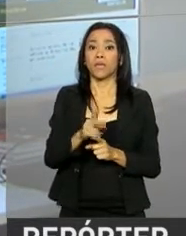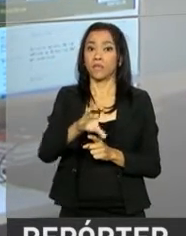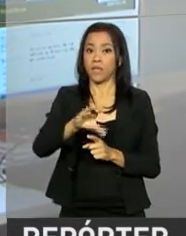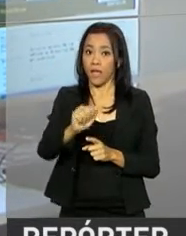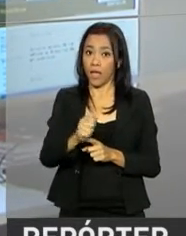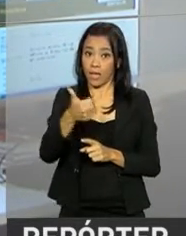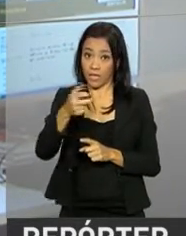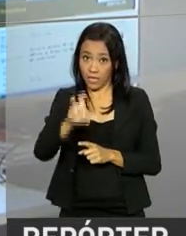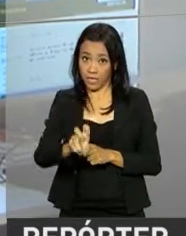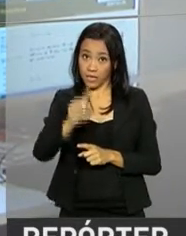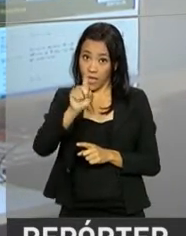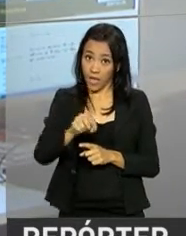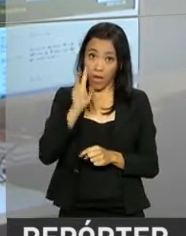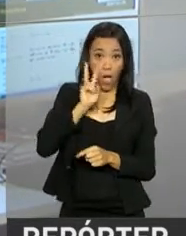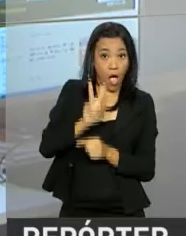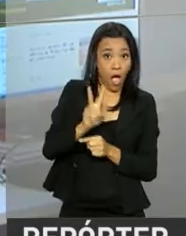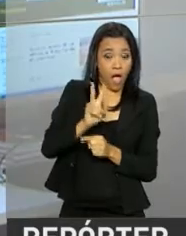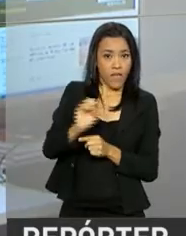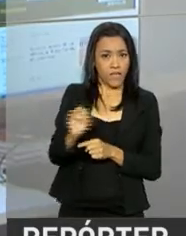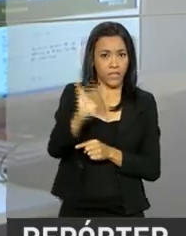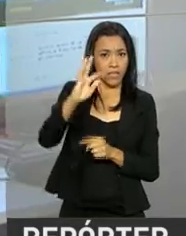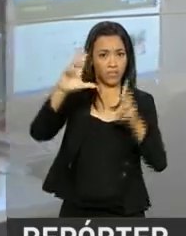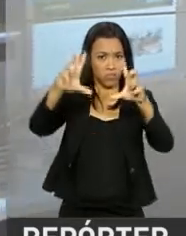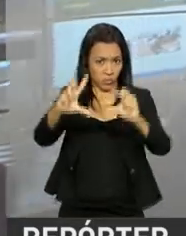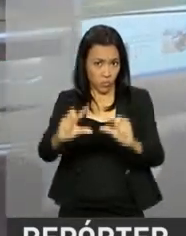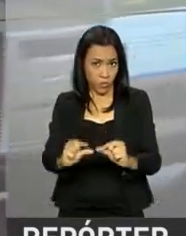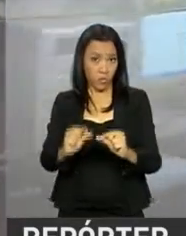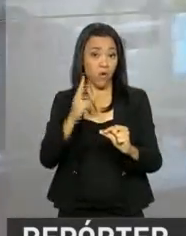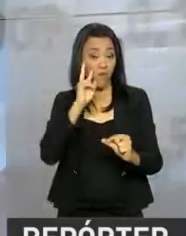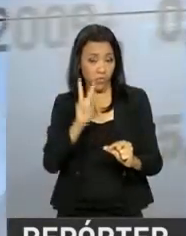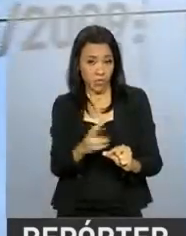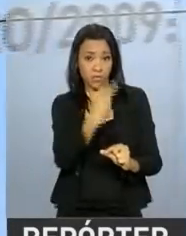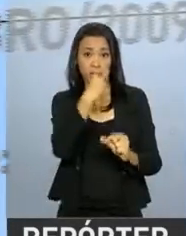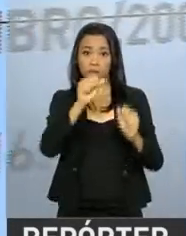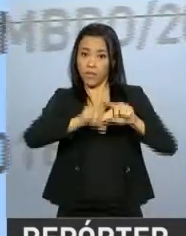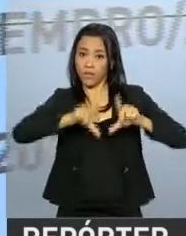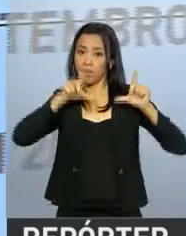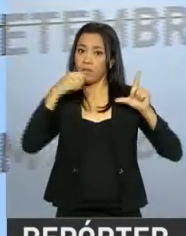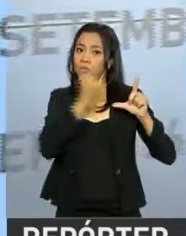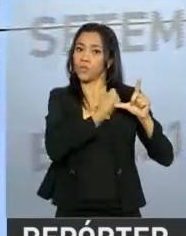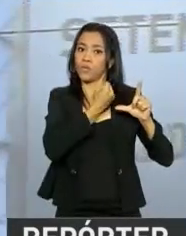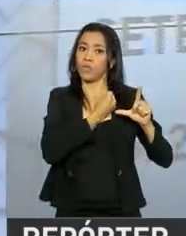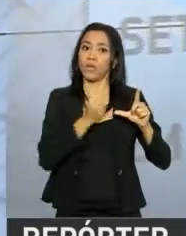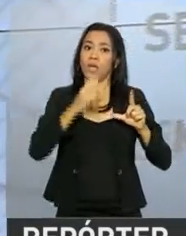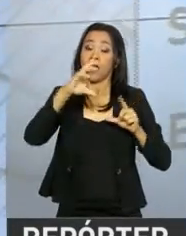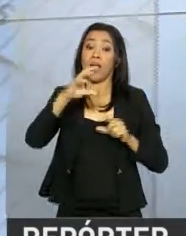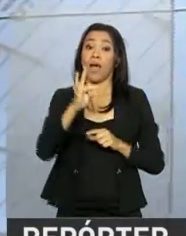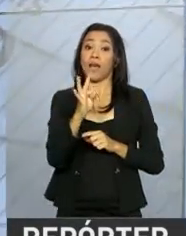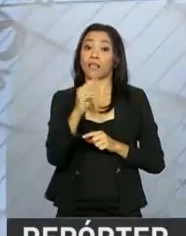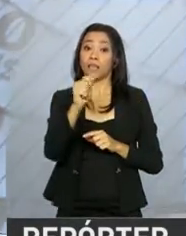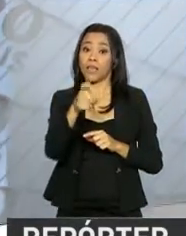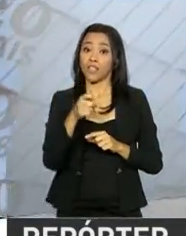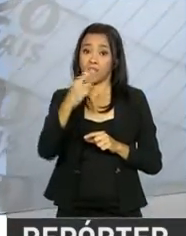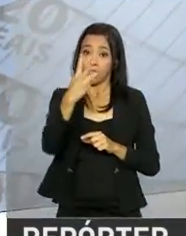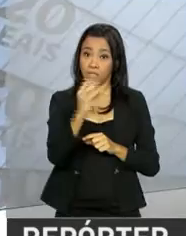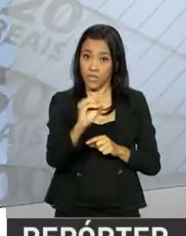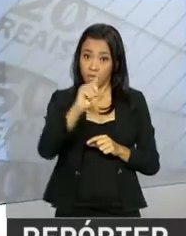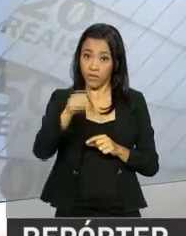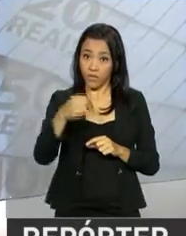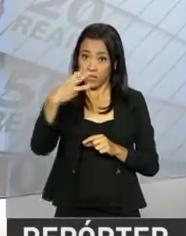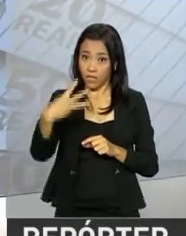oficial perdeu força agora em setembro vamos ver os números aqui no telão a taxa ficou em 0,23 em setembro